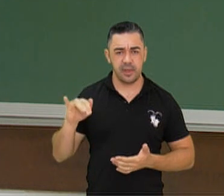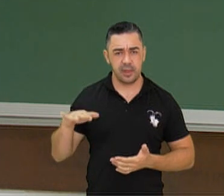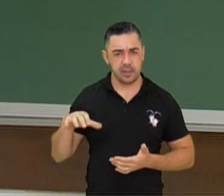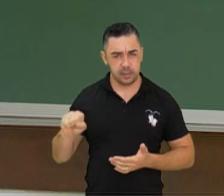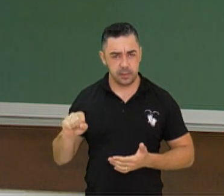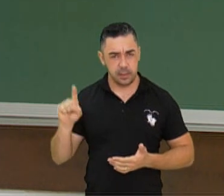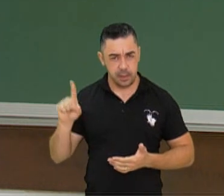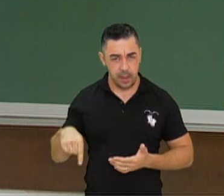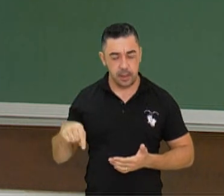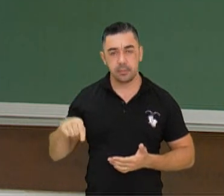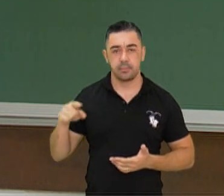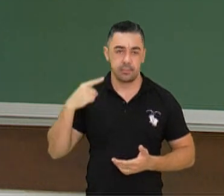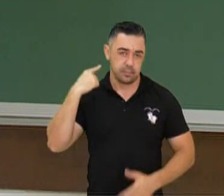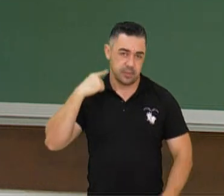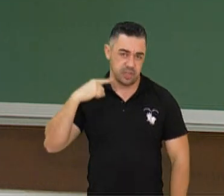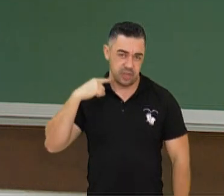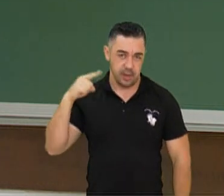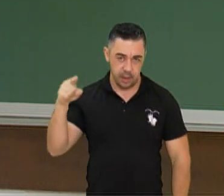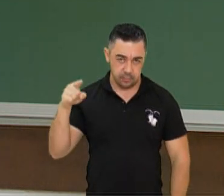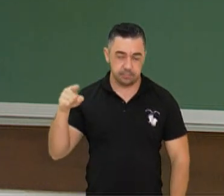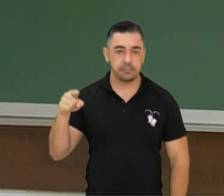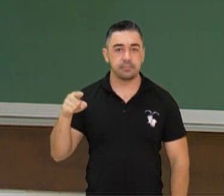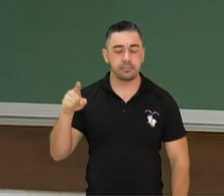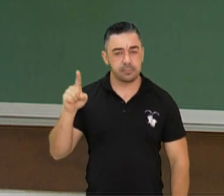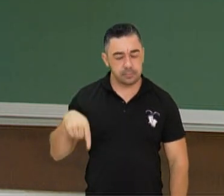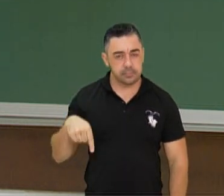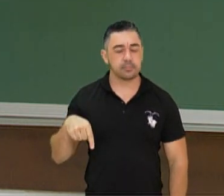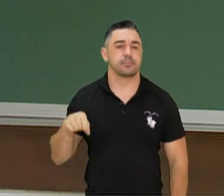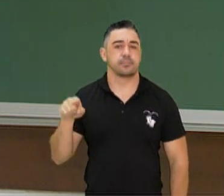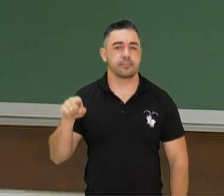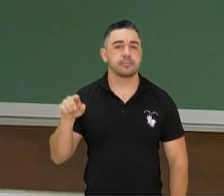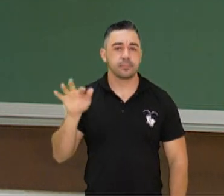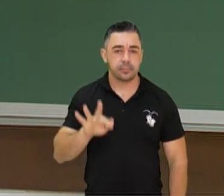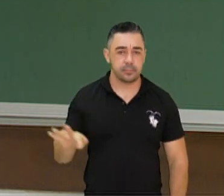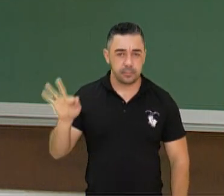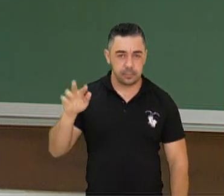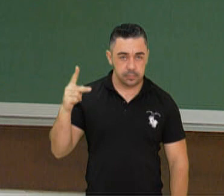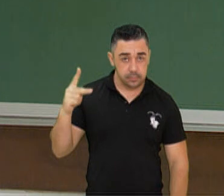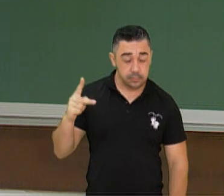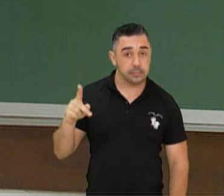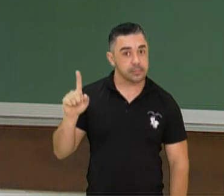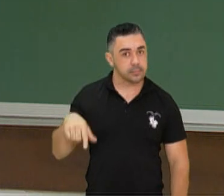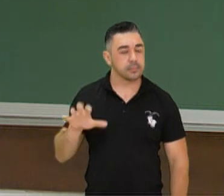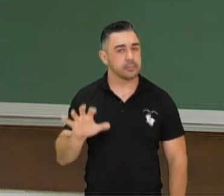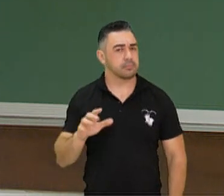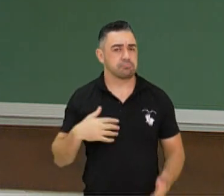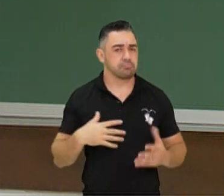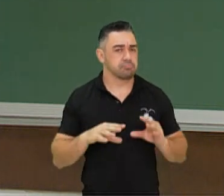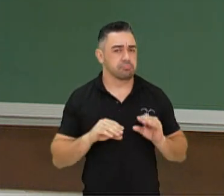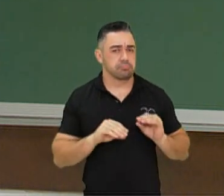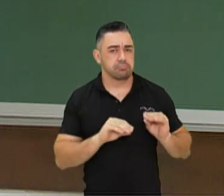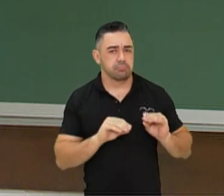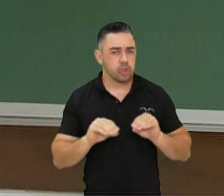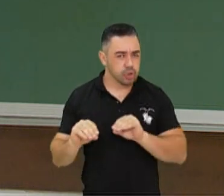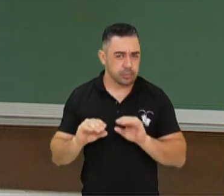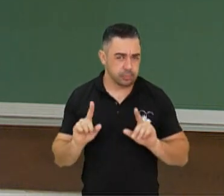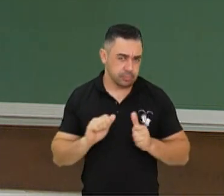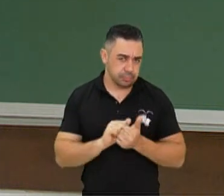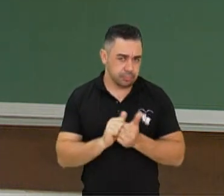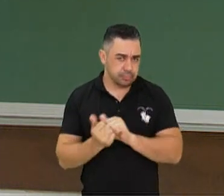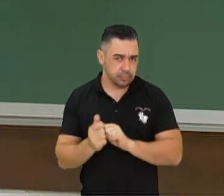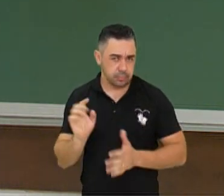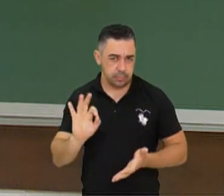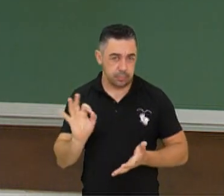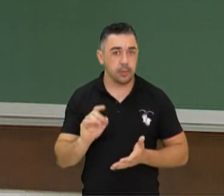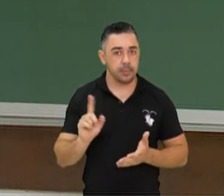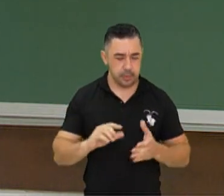de Minas Gerais, lá de Minas, e veio exatamente assim. Então, eu não quis mexer para não dizer que ela é adaptada. Mas